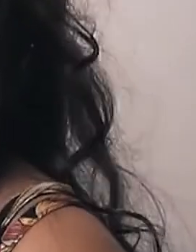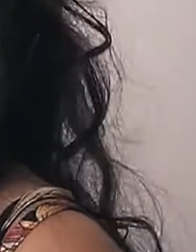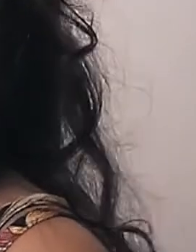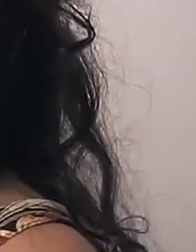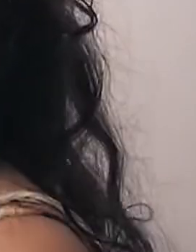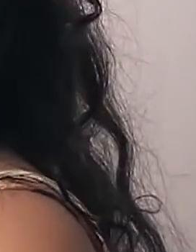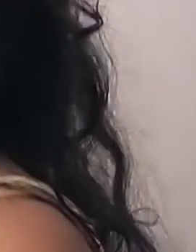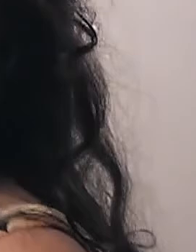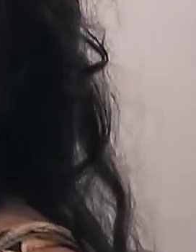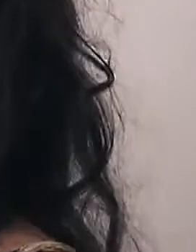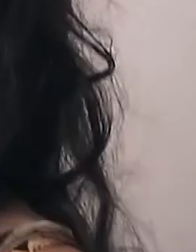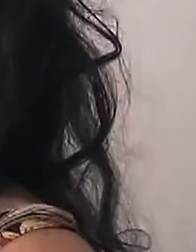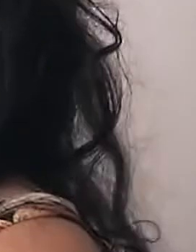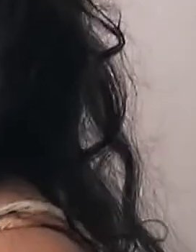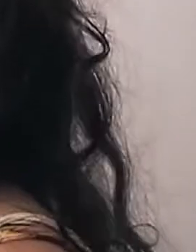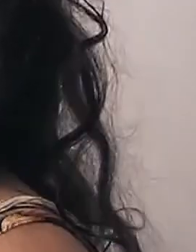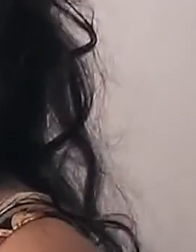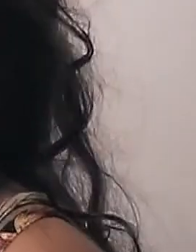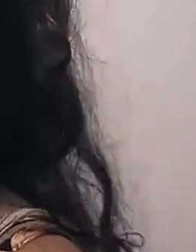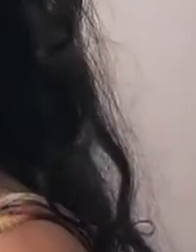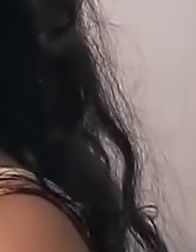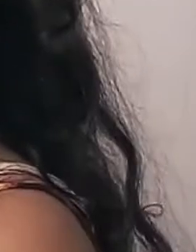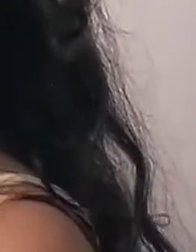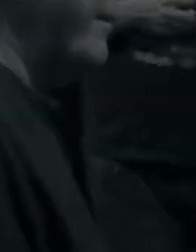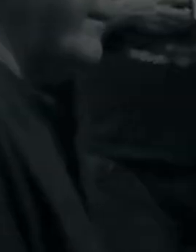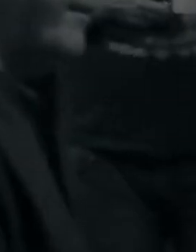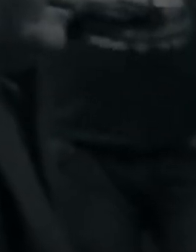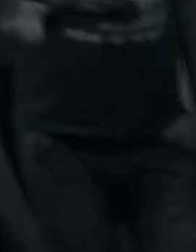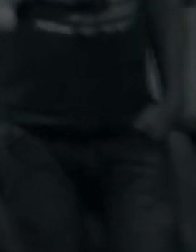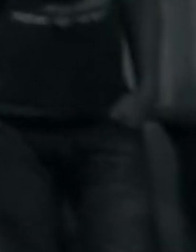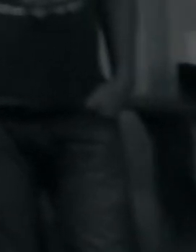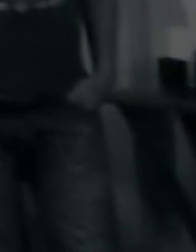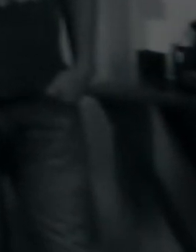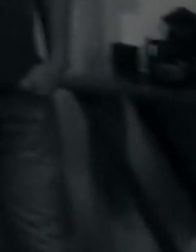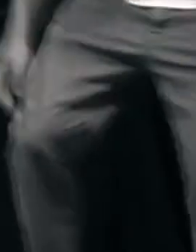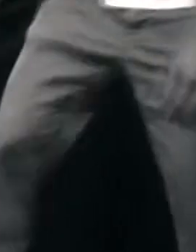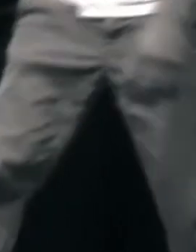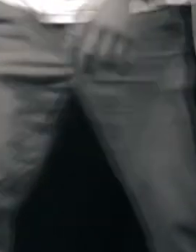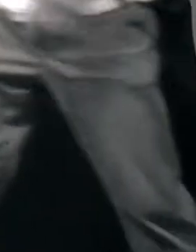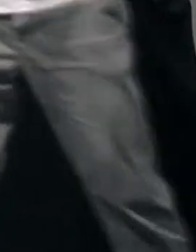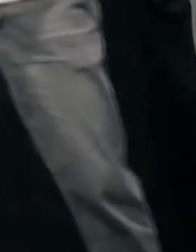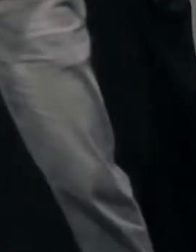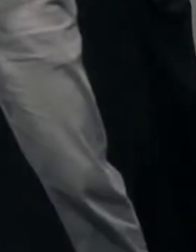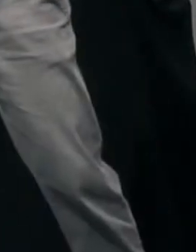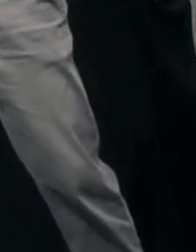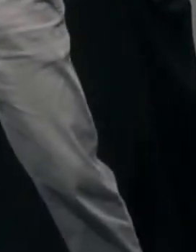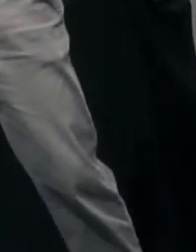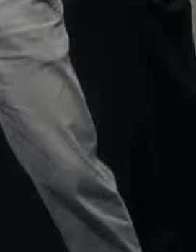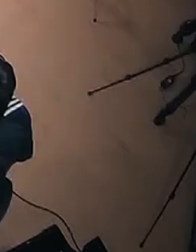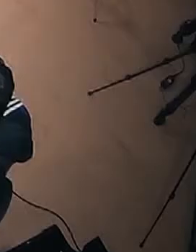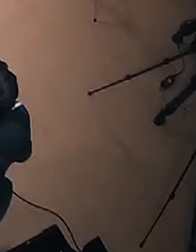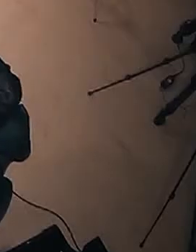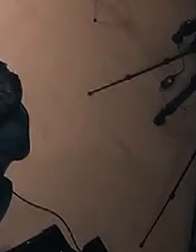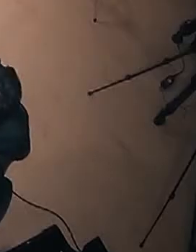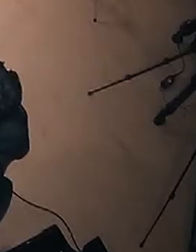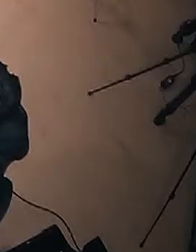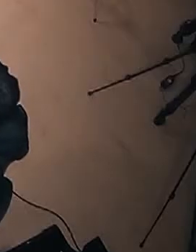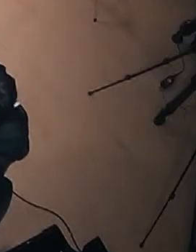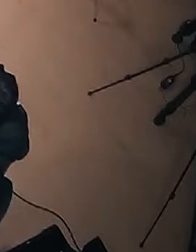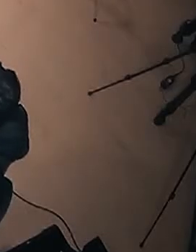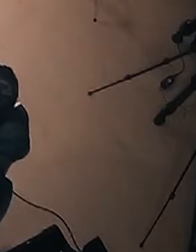Se o samba é meu, tem batucada no final.